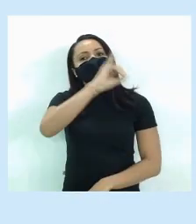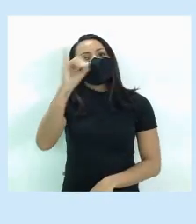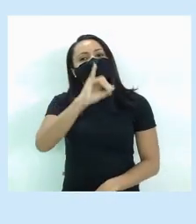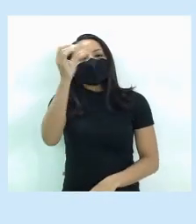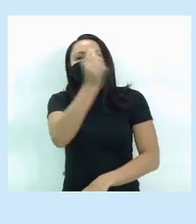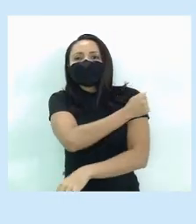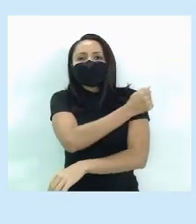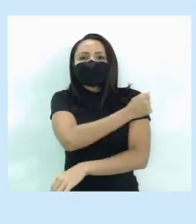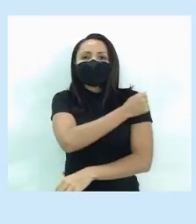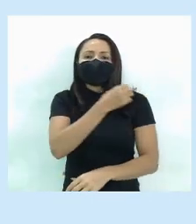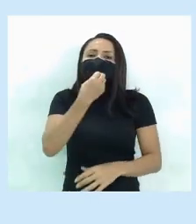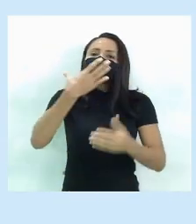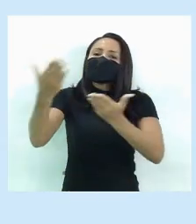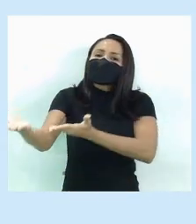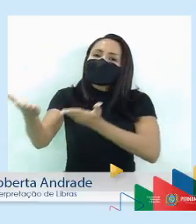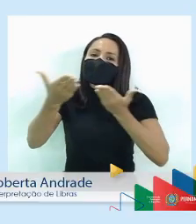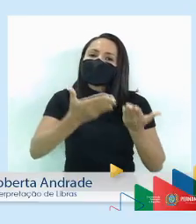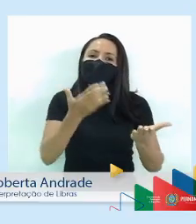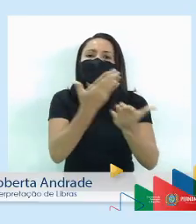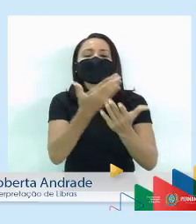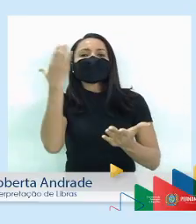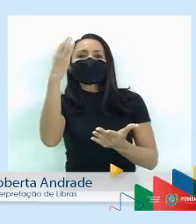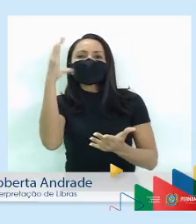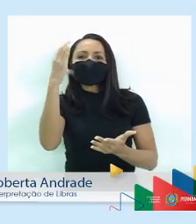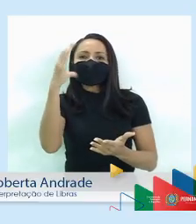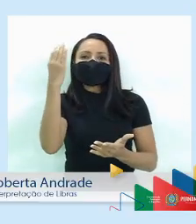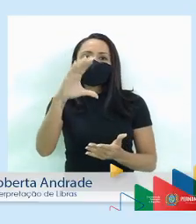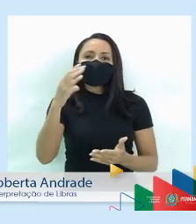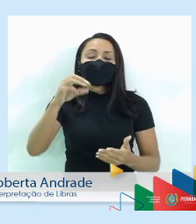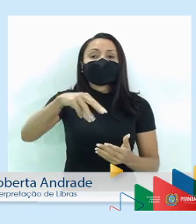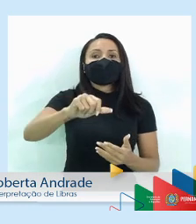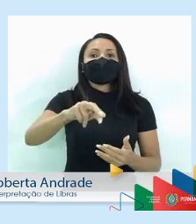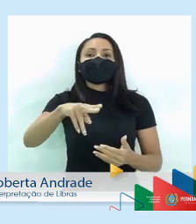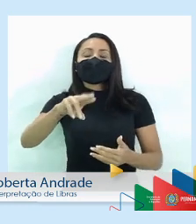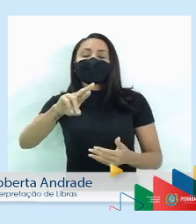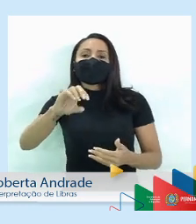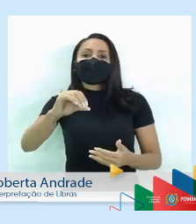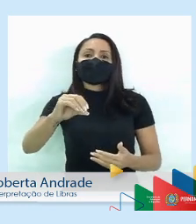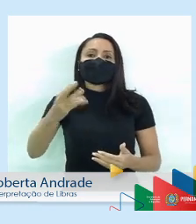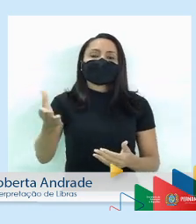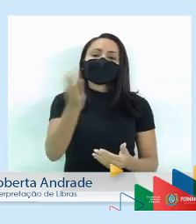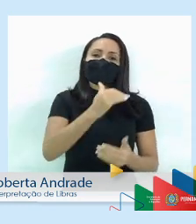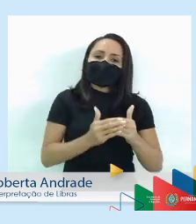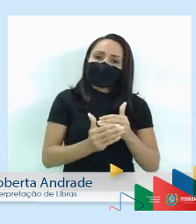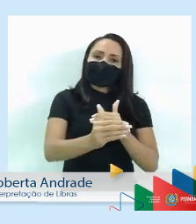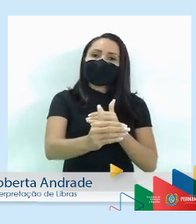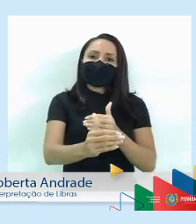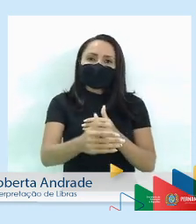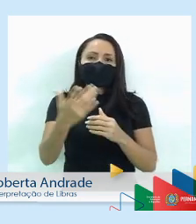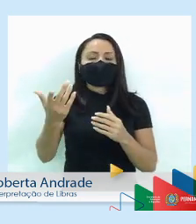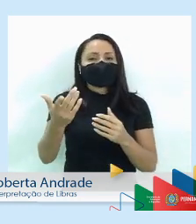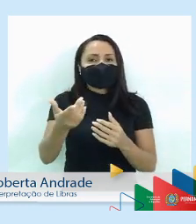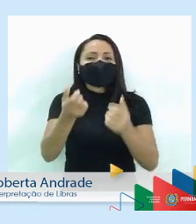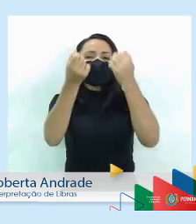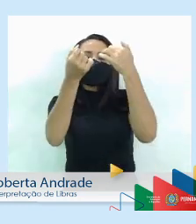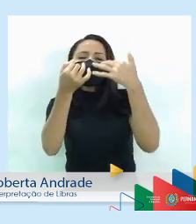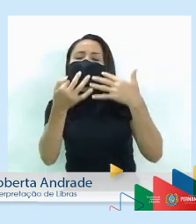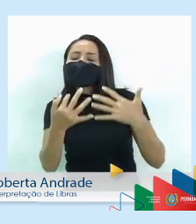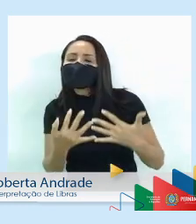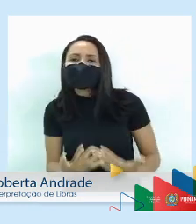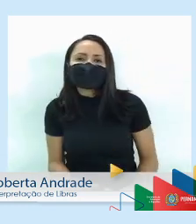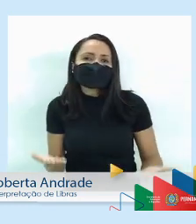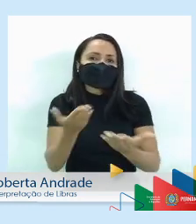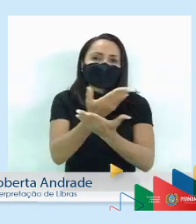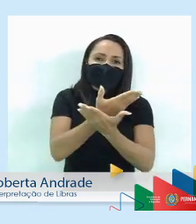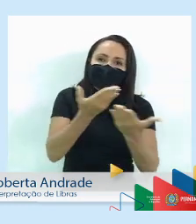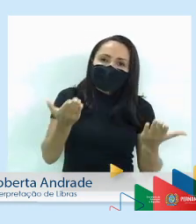Olá, estudantes! Sejam bem-vindos a mais uma aula de ciências. Meu nome é Mauro Ferreira e vamos iniciar essa viagem, mais uma viagem